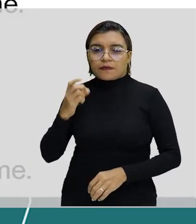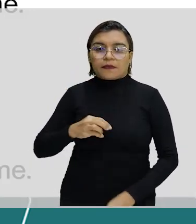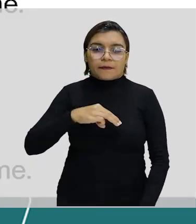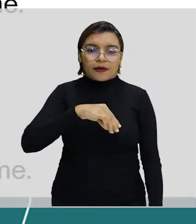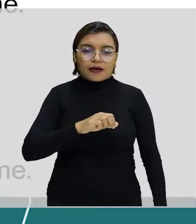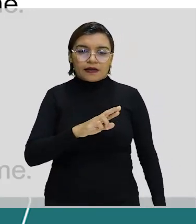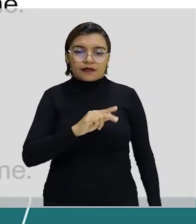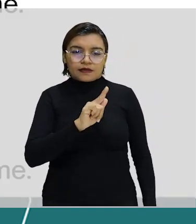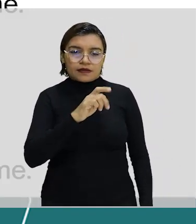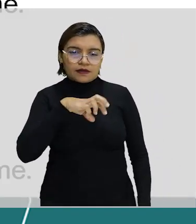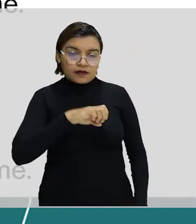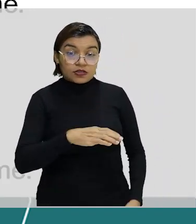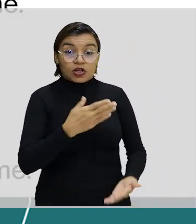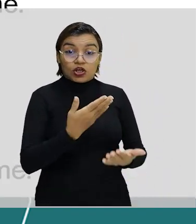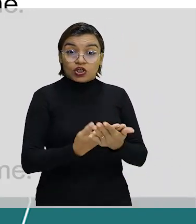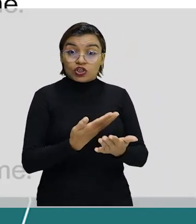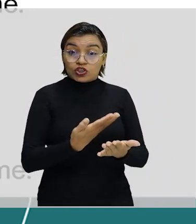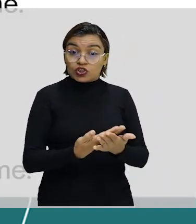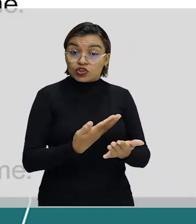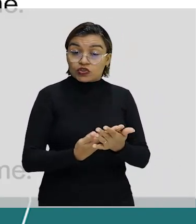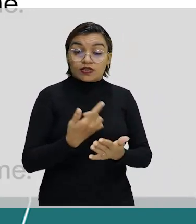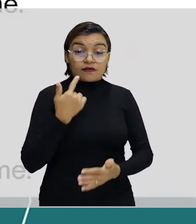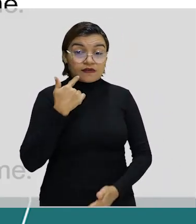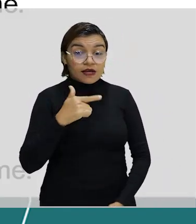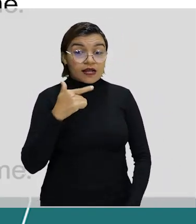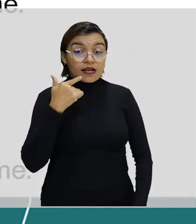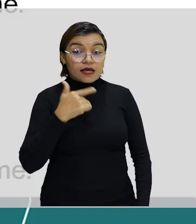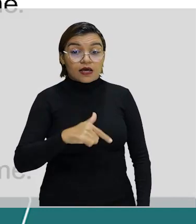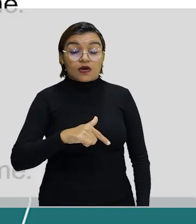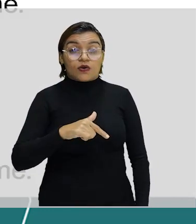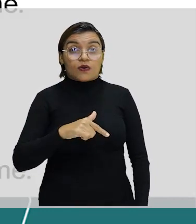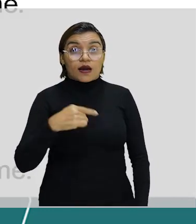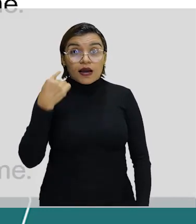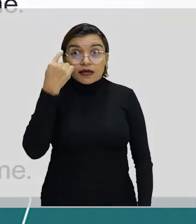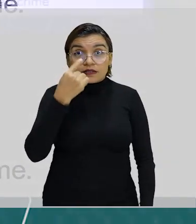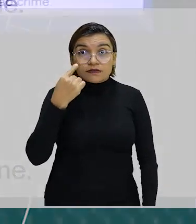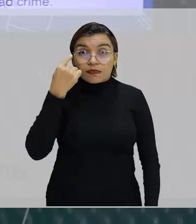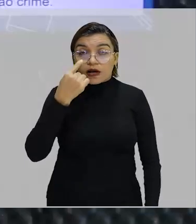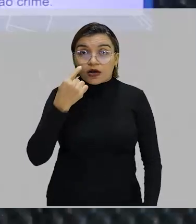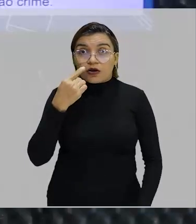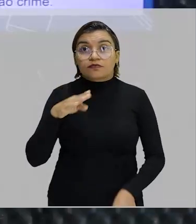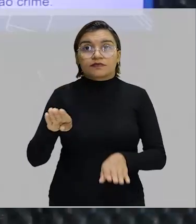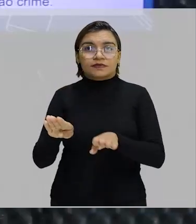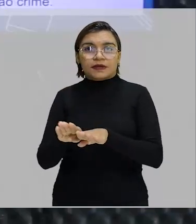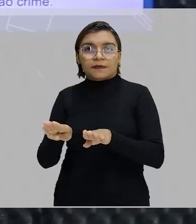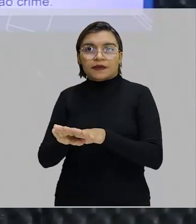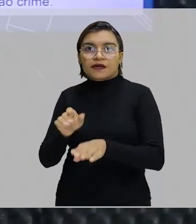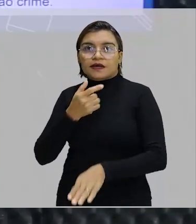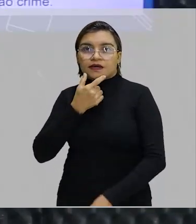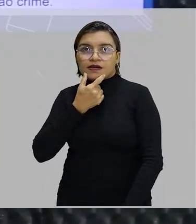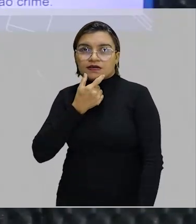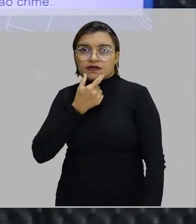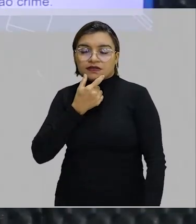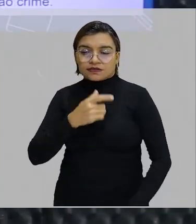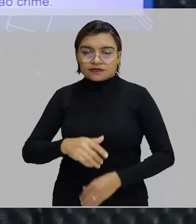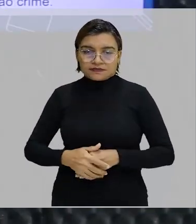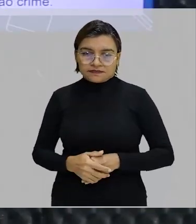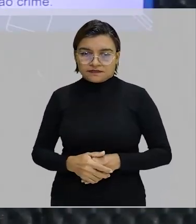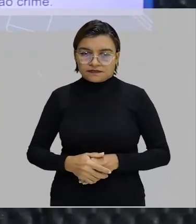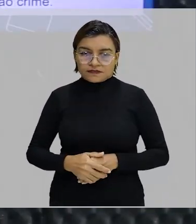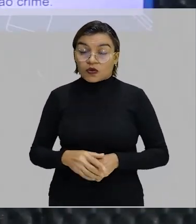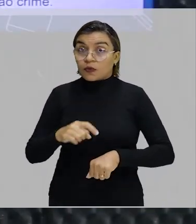estudava o idioma espanhol e o inglês. Quando eu tenho